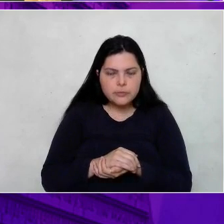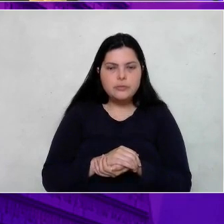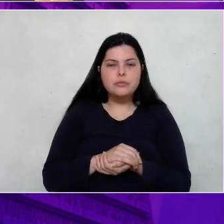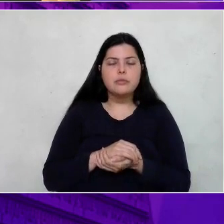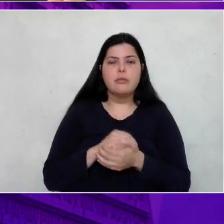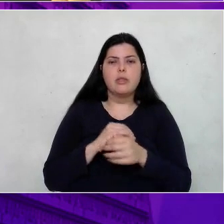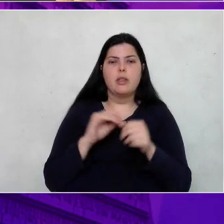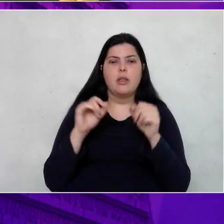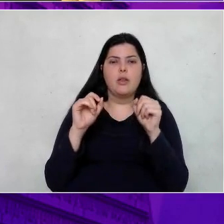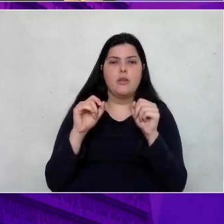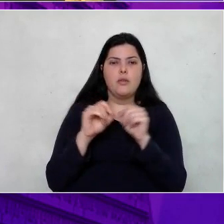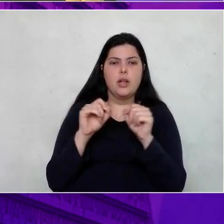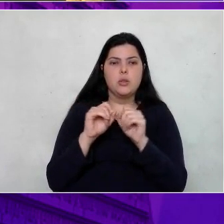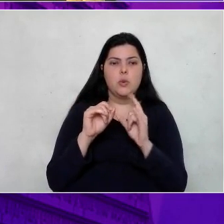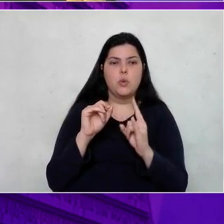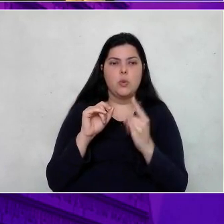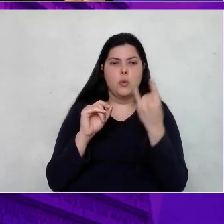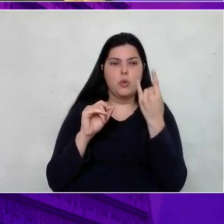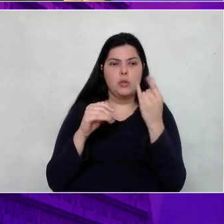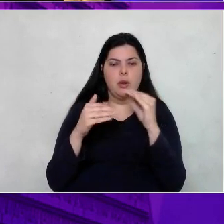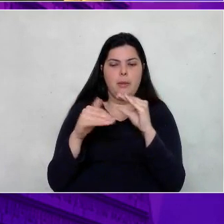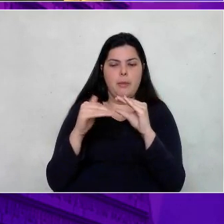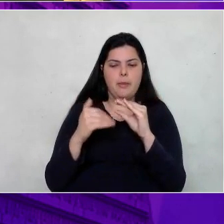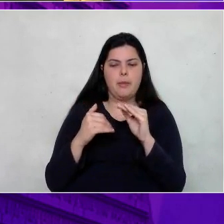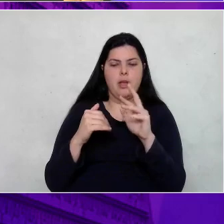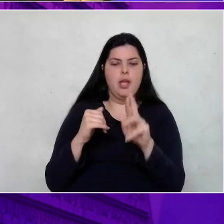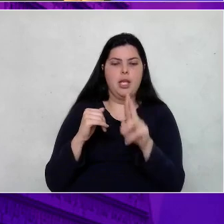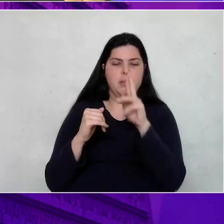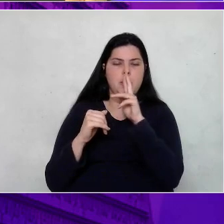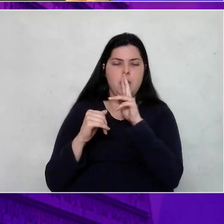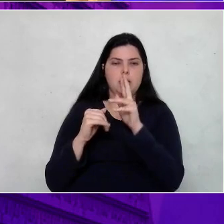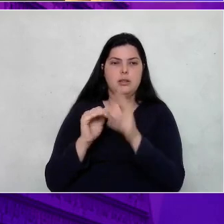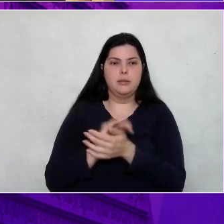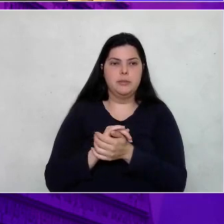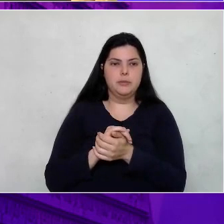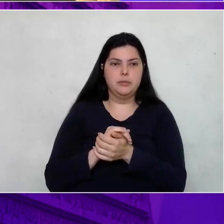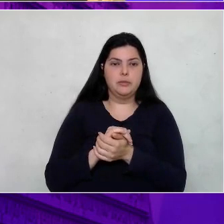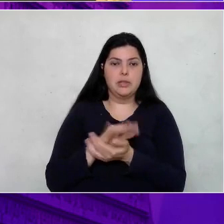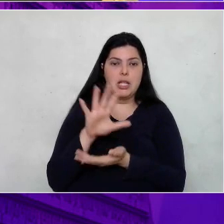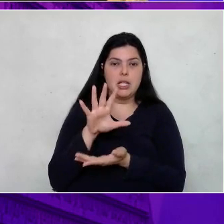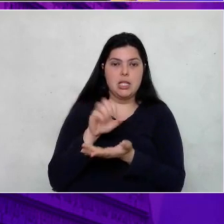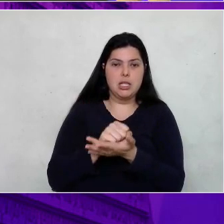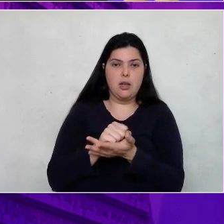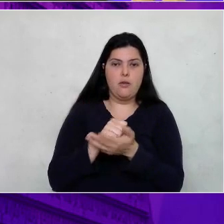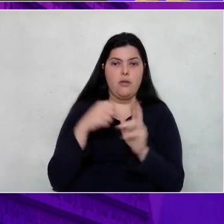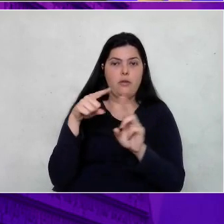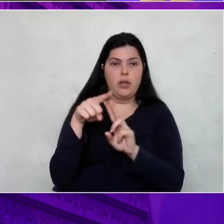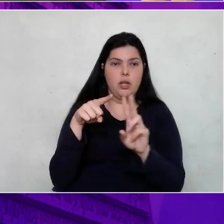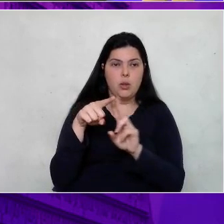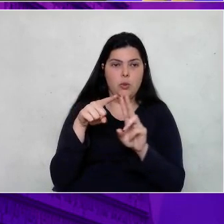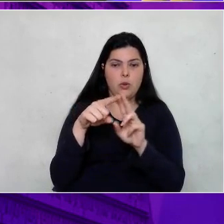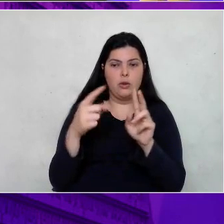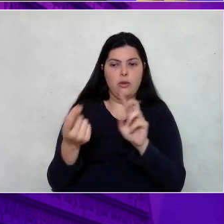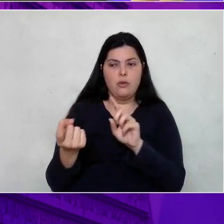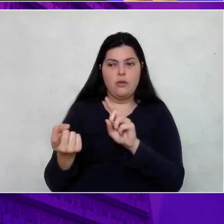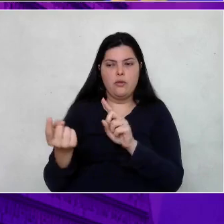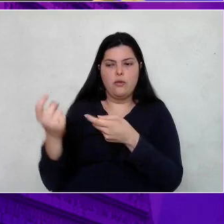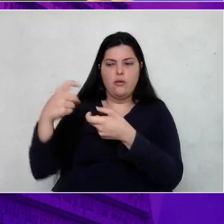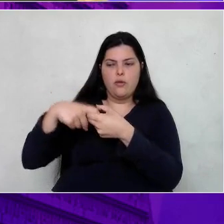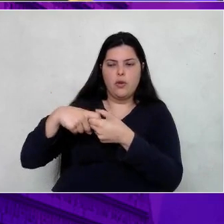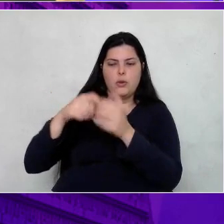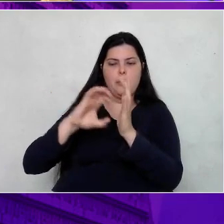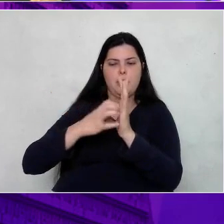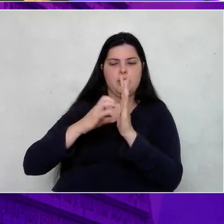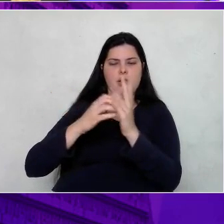eu pego a última mensagem que veio da resposta, salvo isso de novo no vetor, volto para o banco de dados. Então, o que eu estou fazendo aqui é